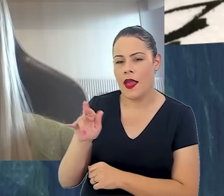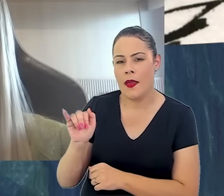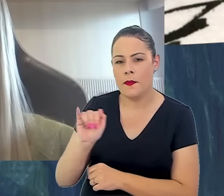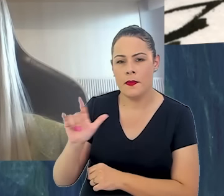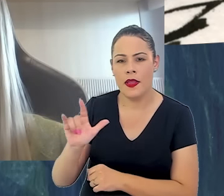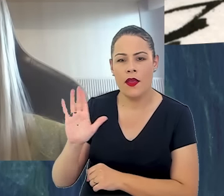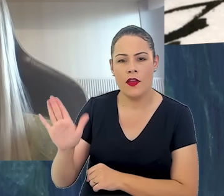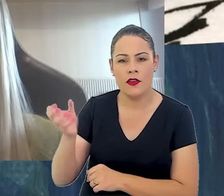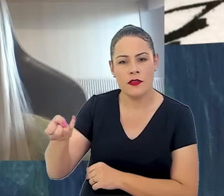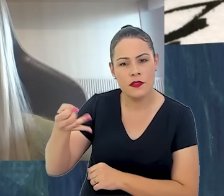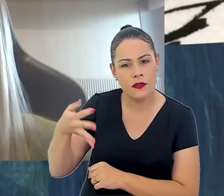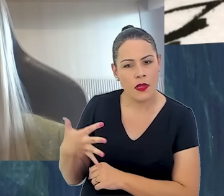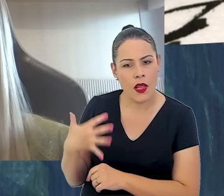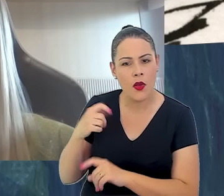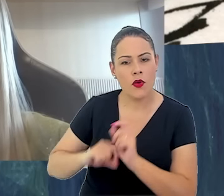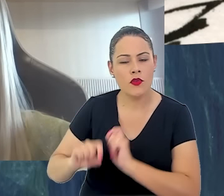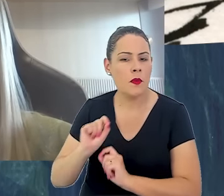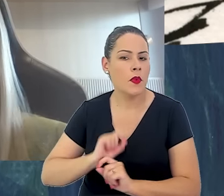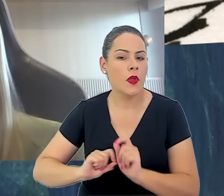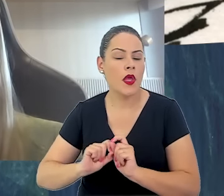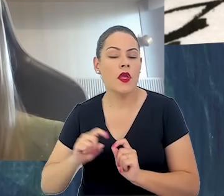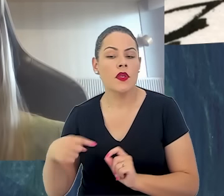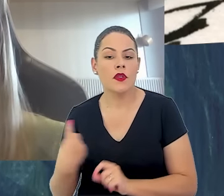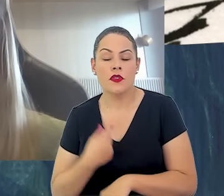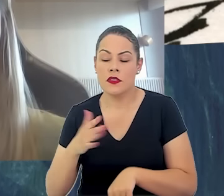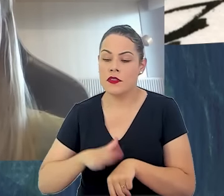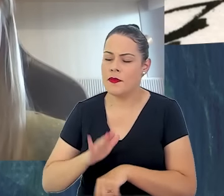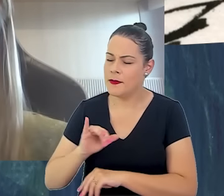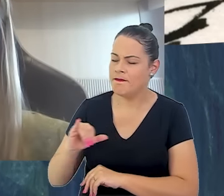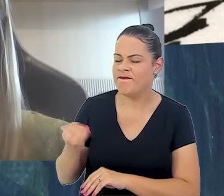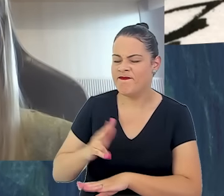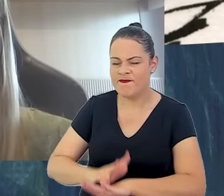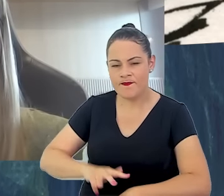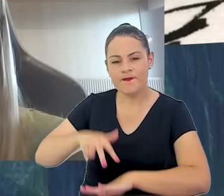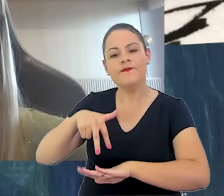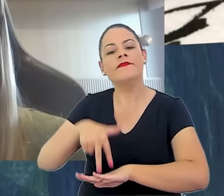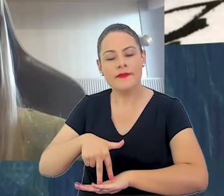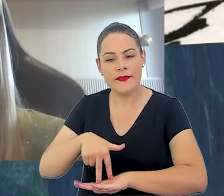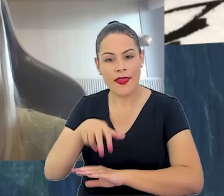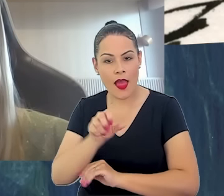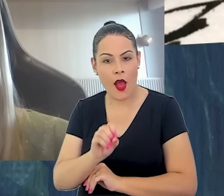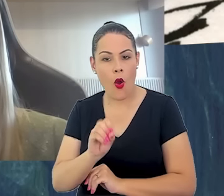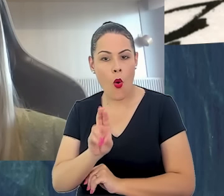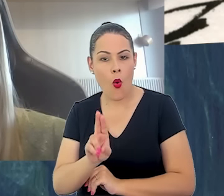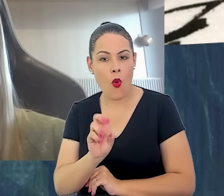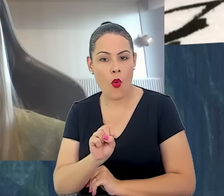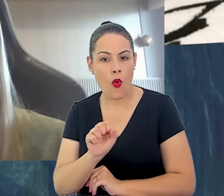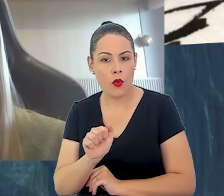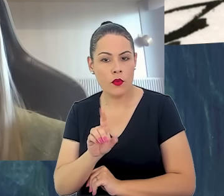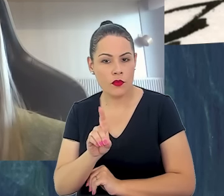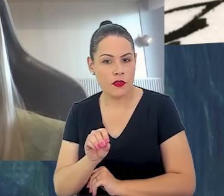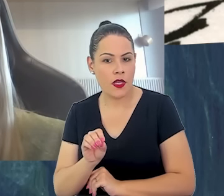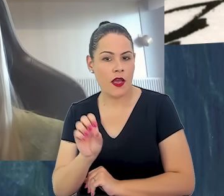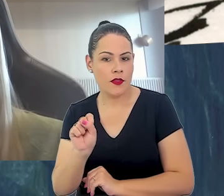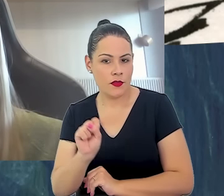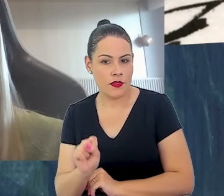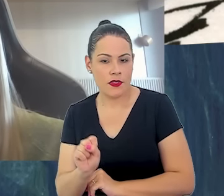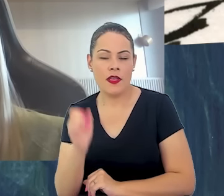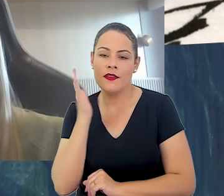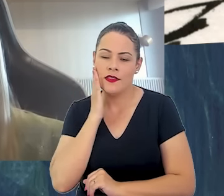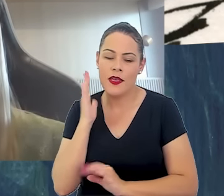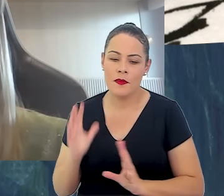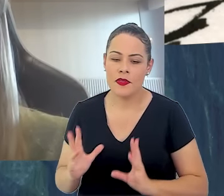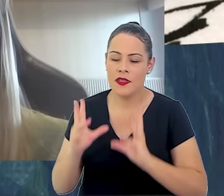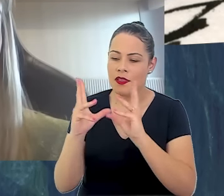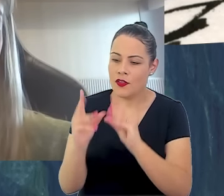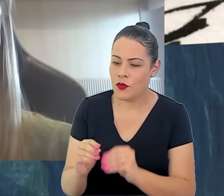Gabriel, né, colocou essa questão de sermos mais ousados, né? E aí é uma por conta